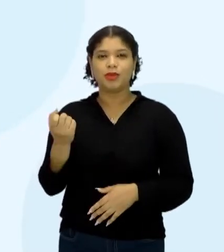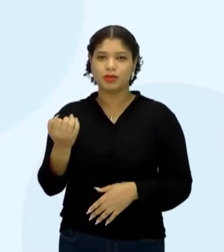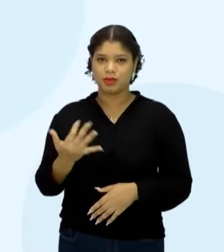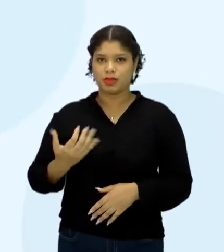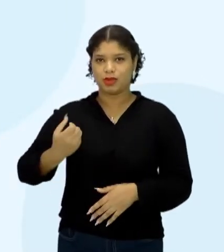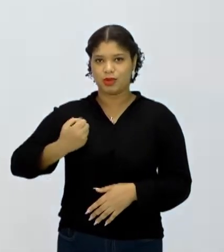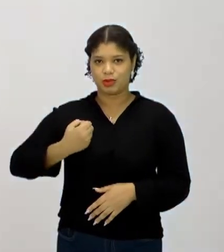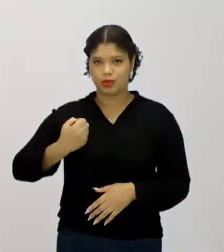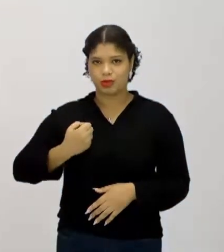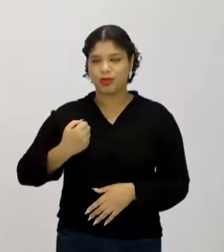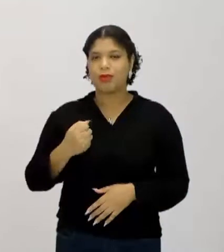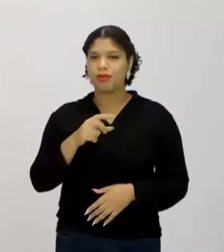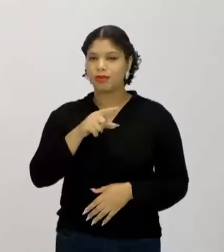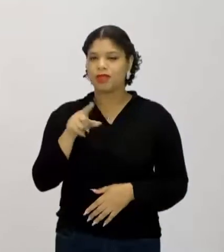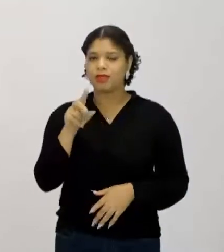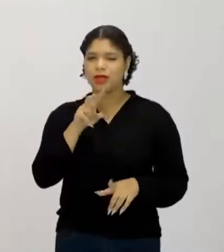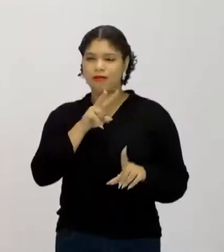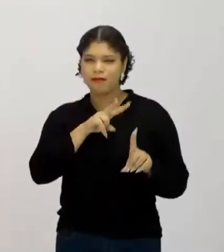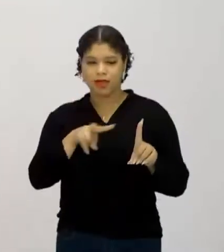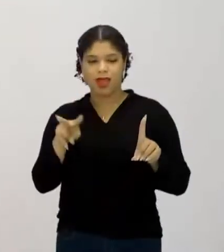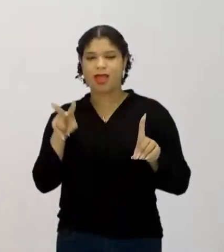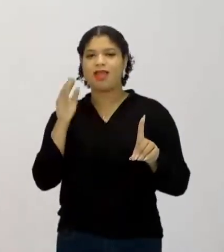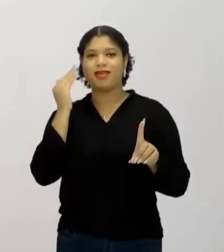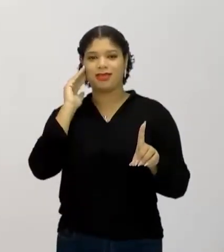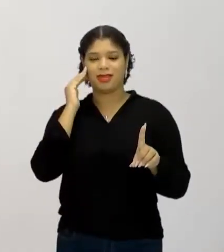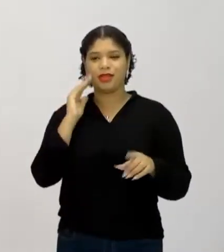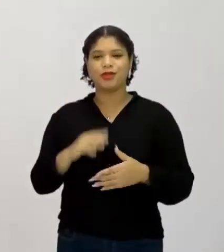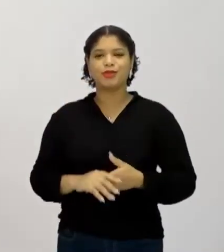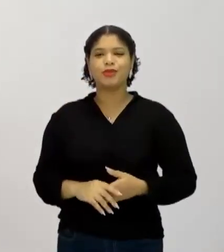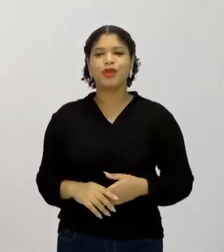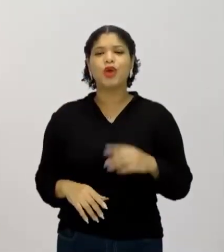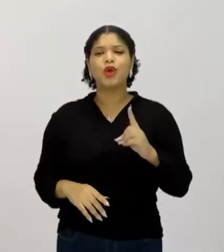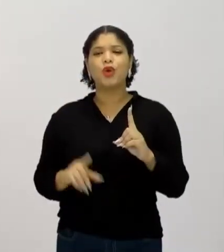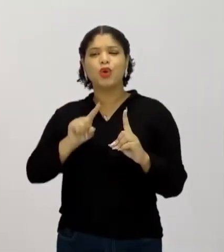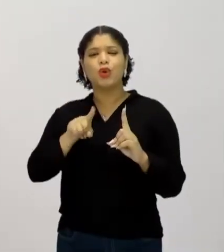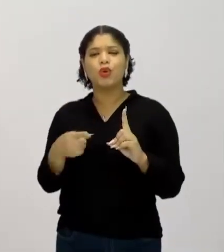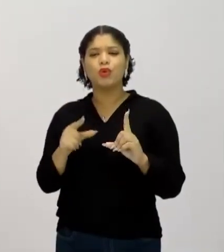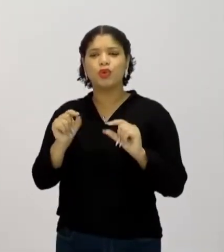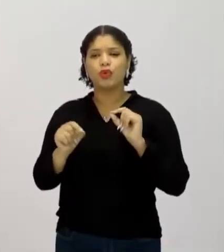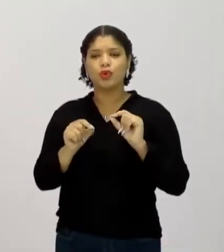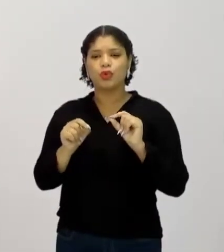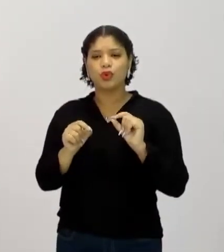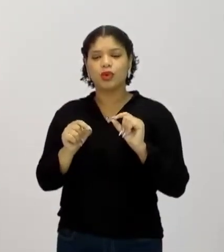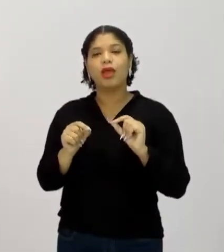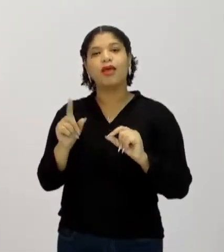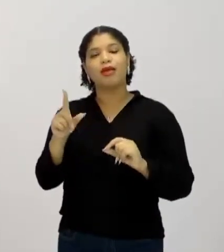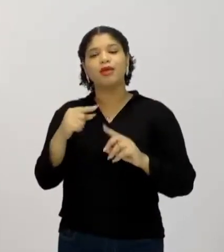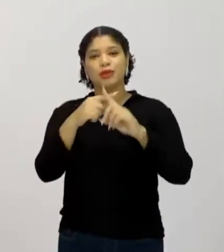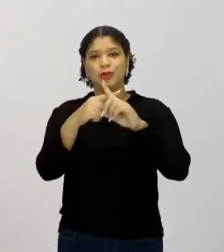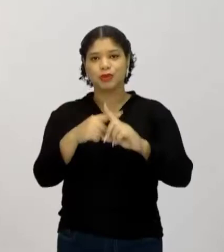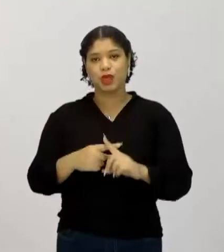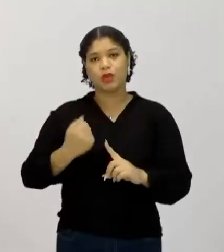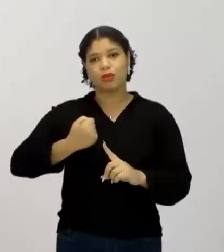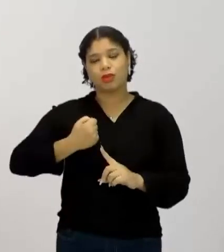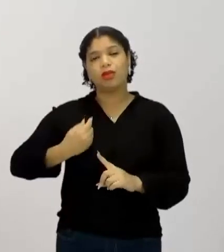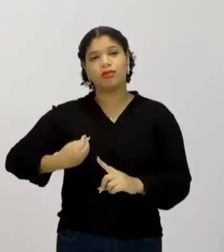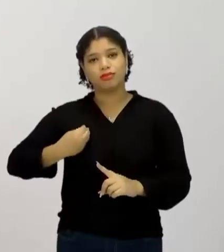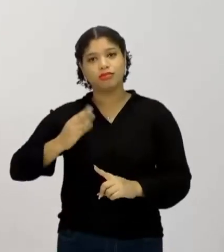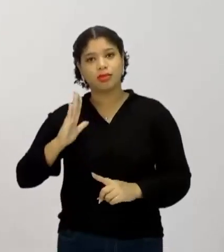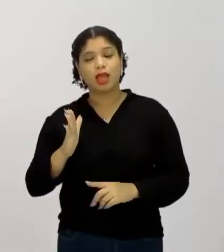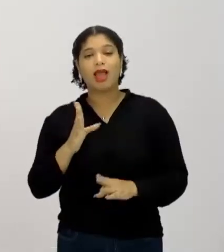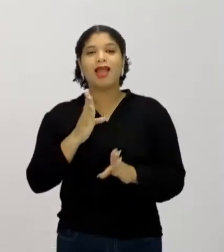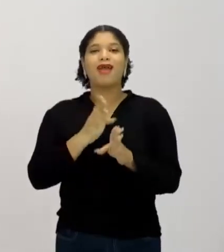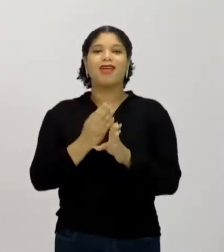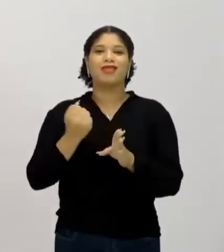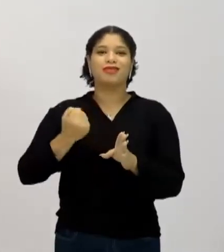numérico para ficar mais visual isso, tá bom? E esse 1, alguma coisa é o que vai ser multiplicado pelo valor que você tinha para encontrar o valor